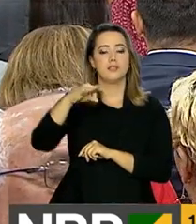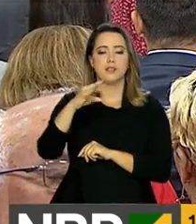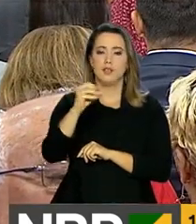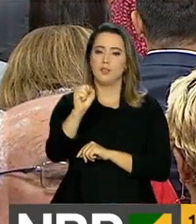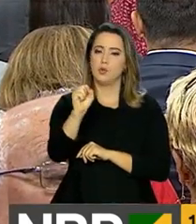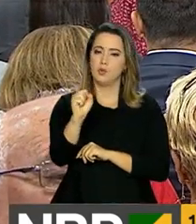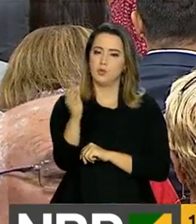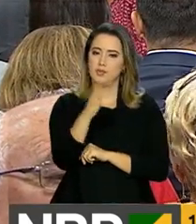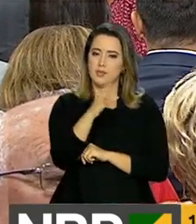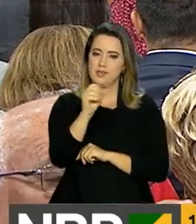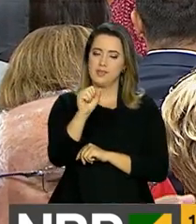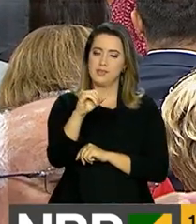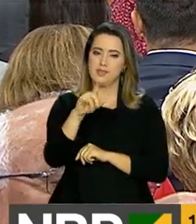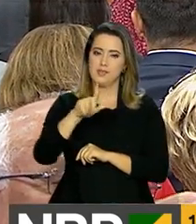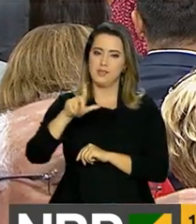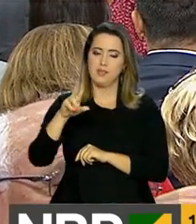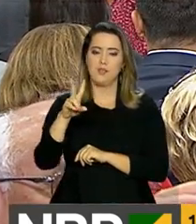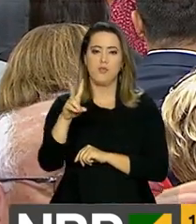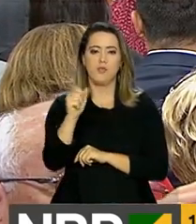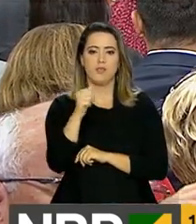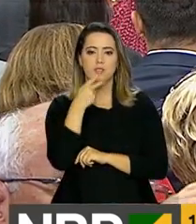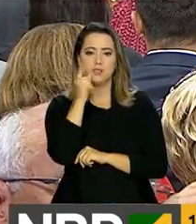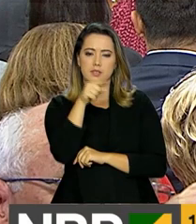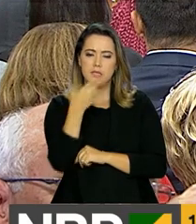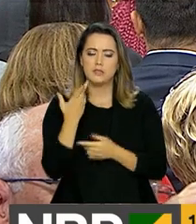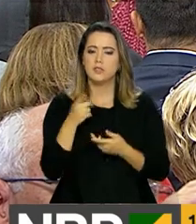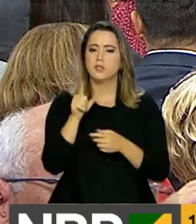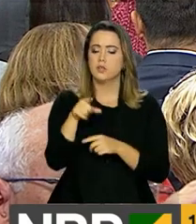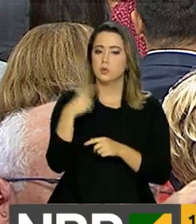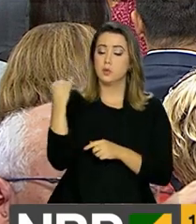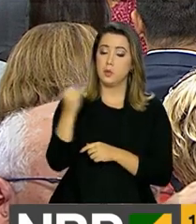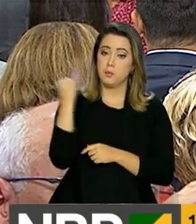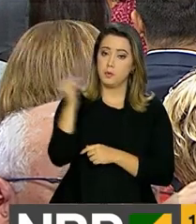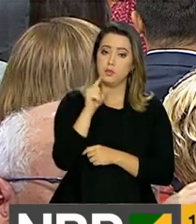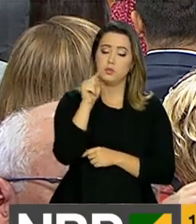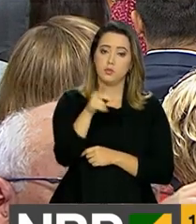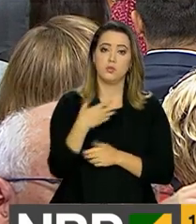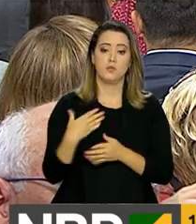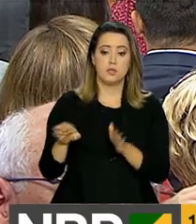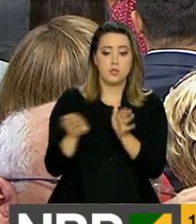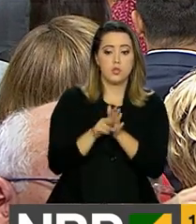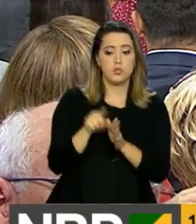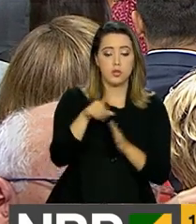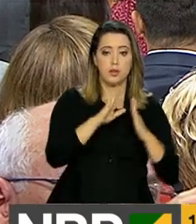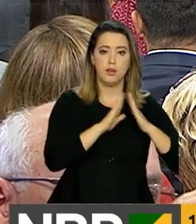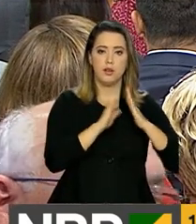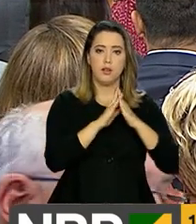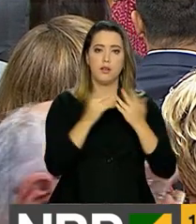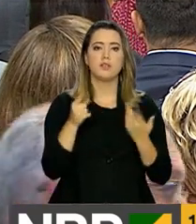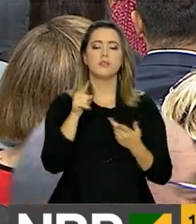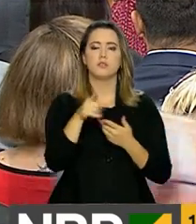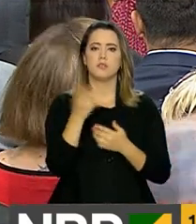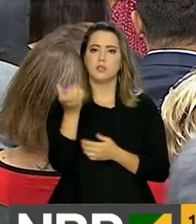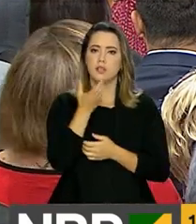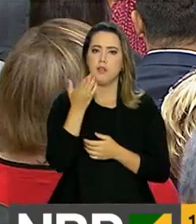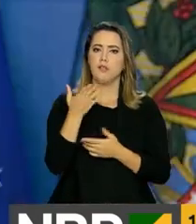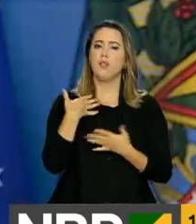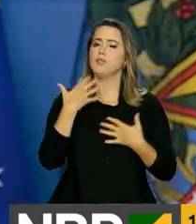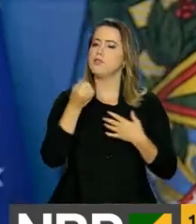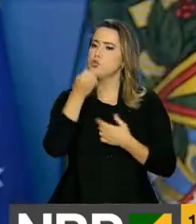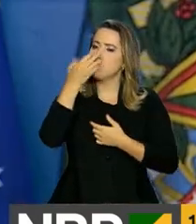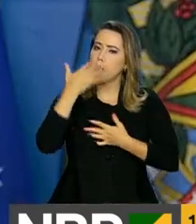né vocês viram aquela quando cantinho é importante com elas quando você chega na sua casa você quer ter uma coisa